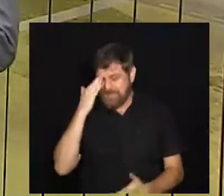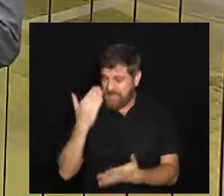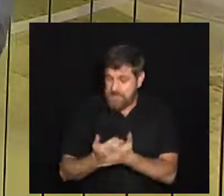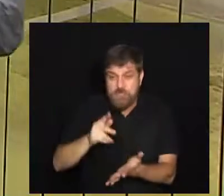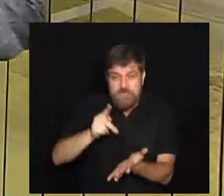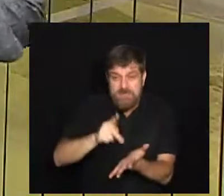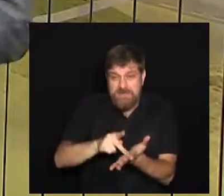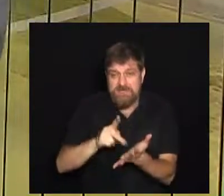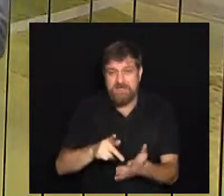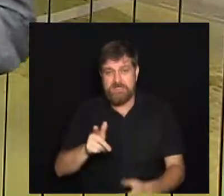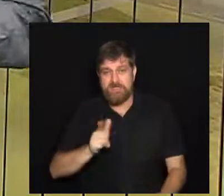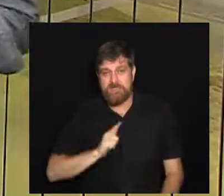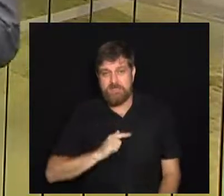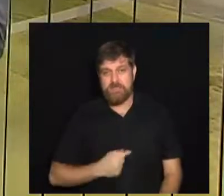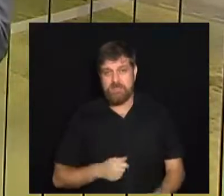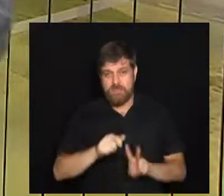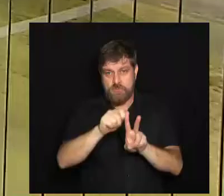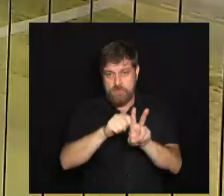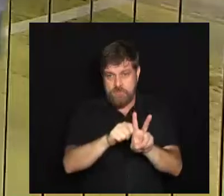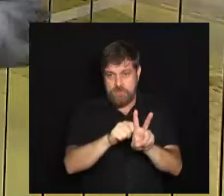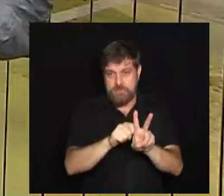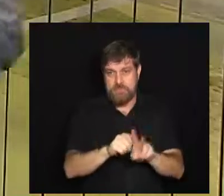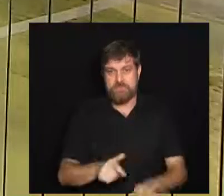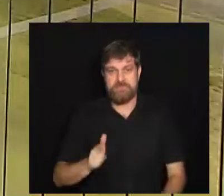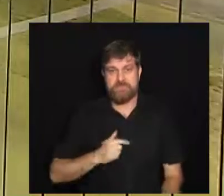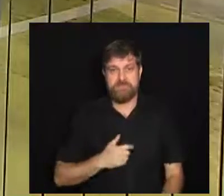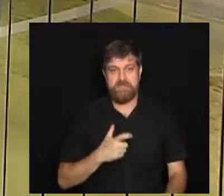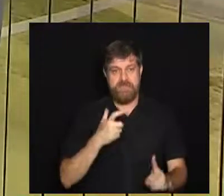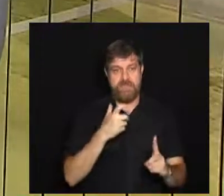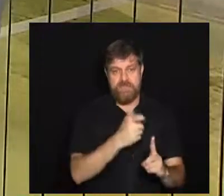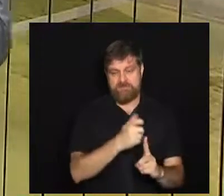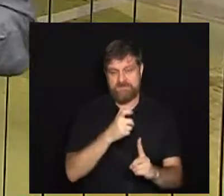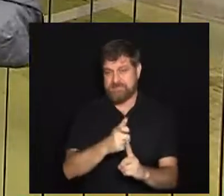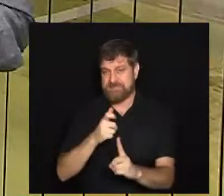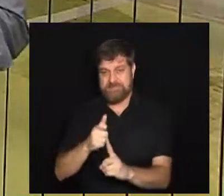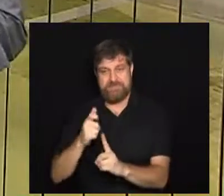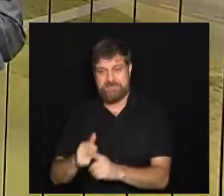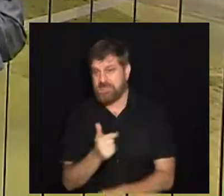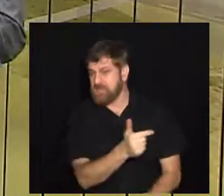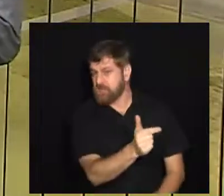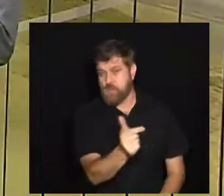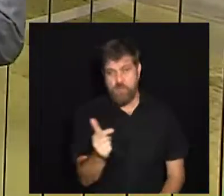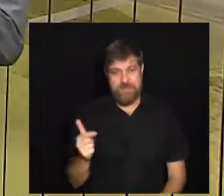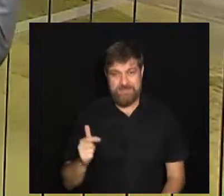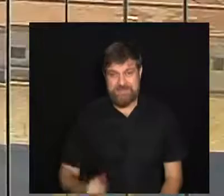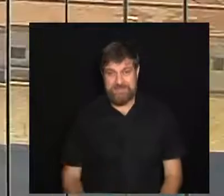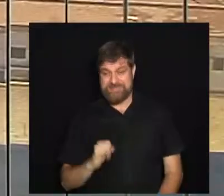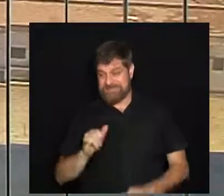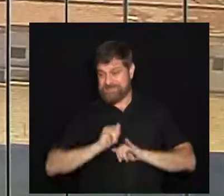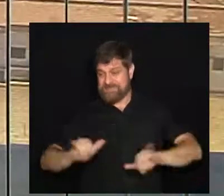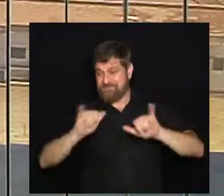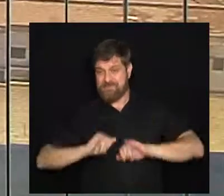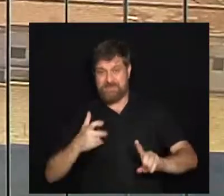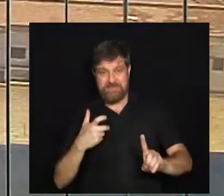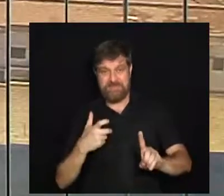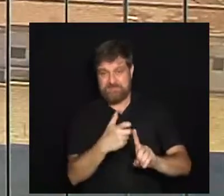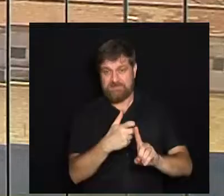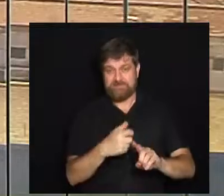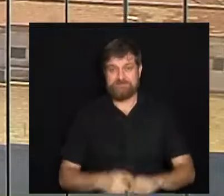certeza absoluta que dentro de dois meses não vai ter vacina o suficiente para vacinar a população tiver notícia de vacina